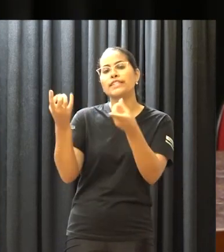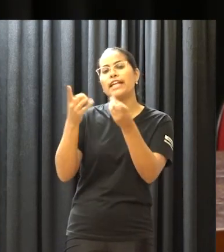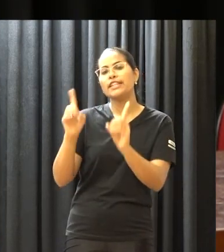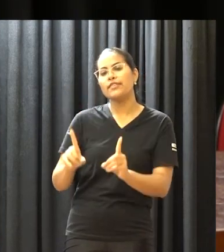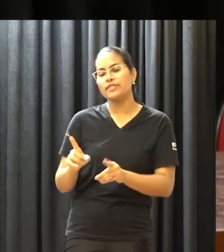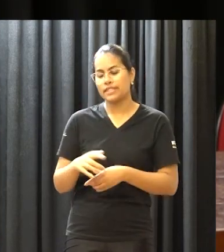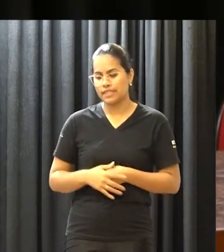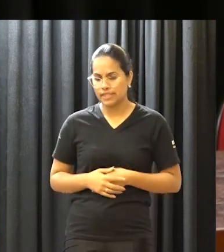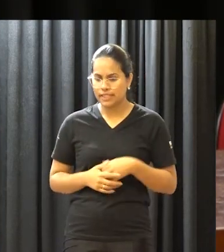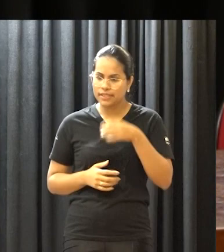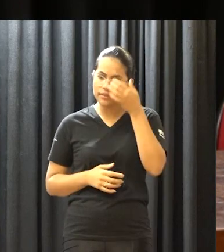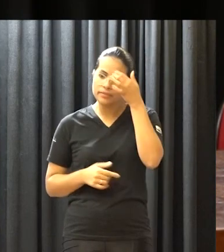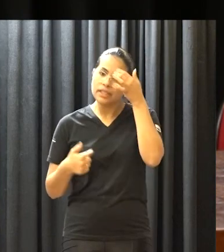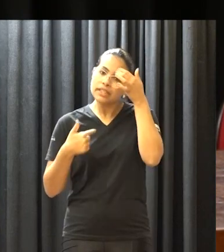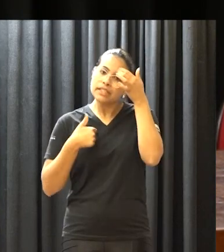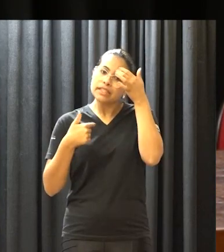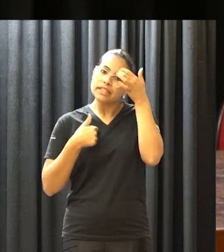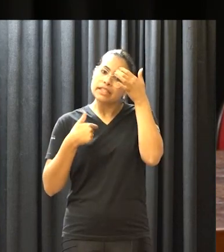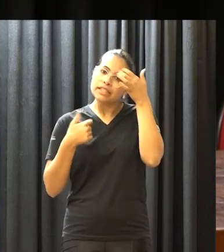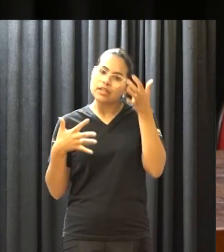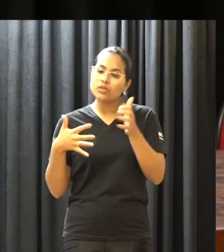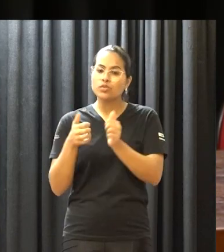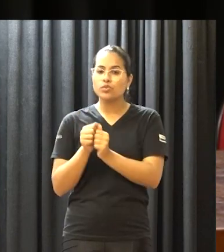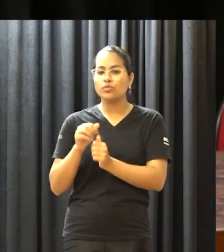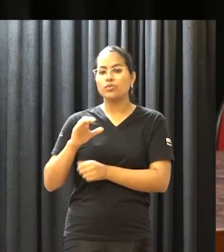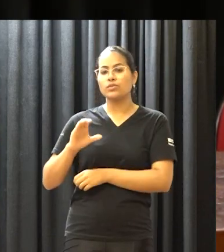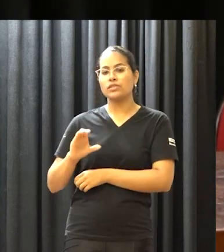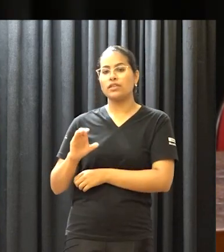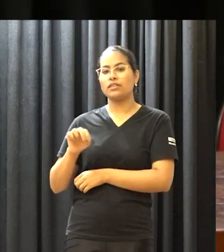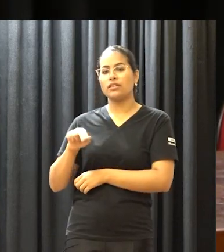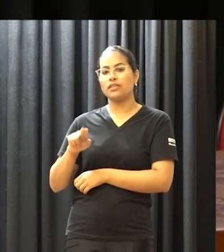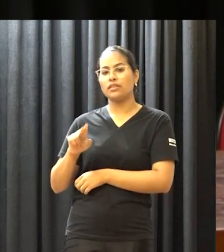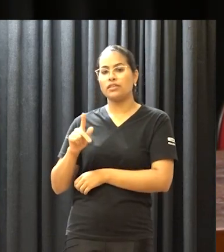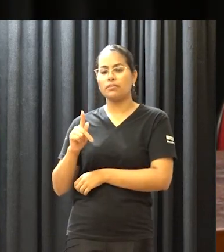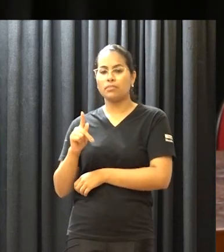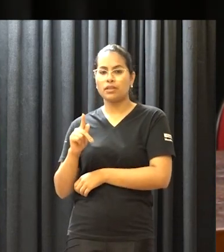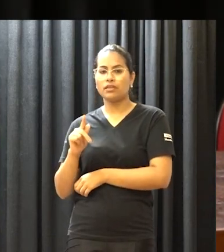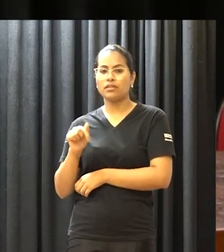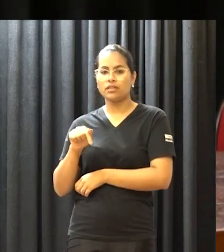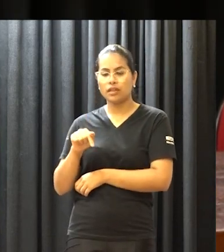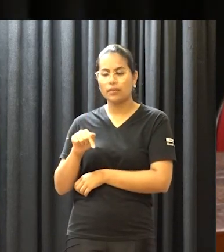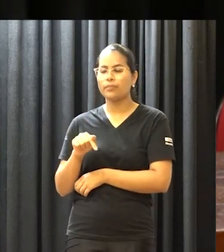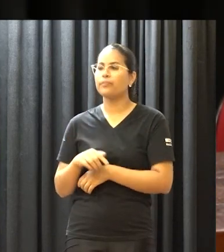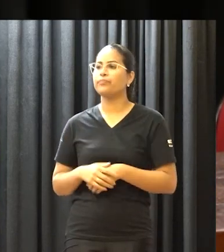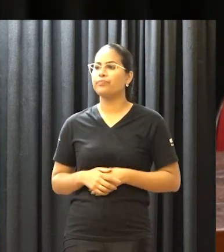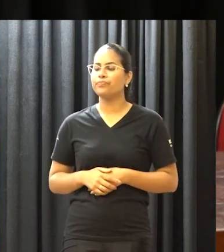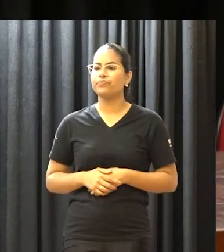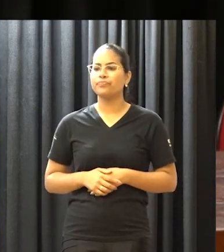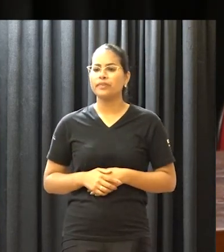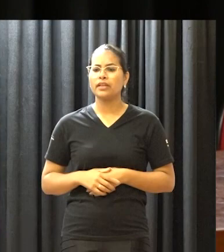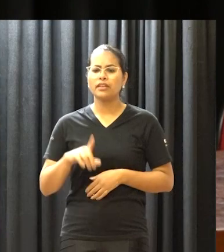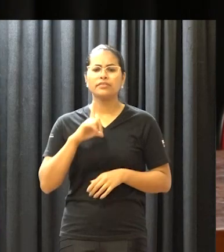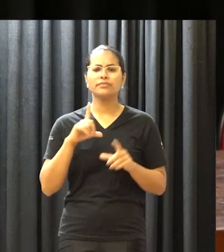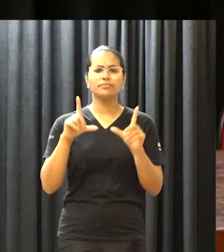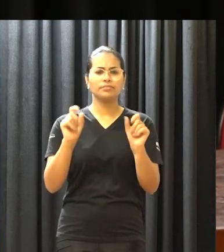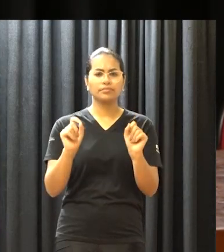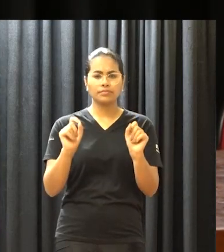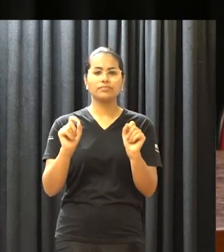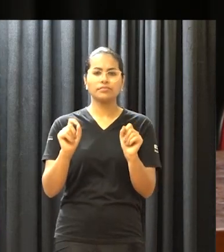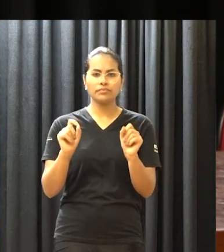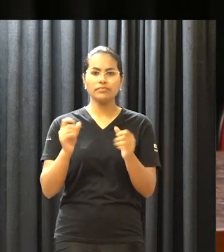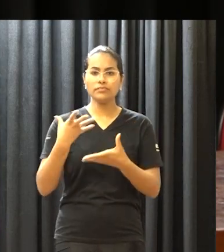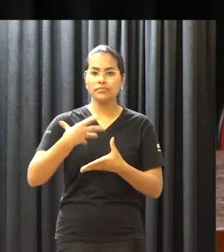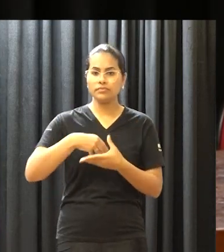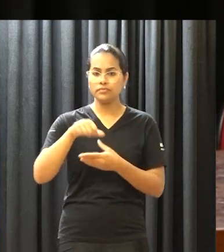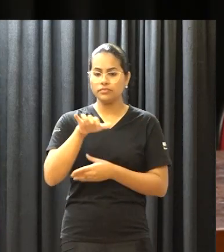com apoio do CNPq, um estudo que teve o objetivo de identificar as contribuições dos estudos da deficiência